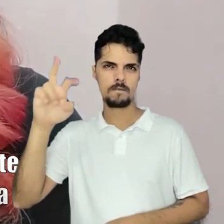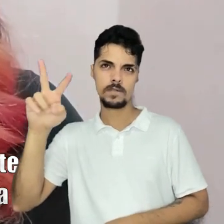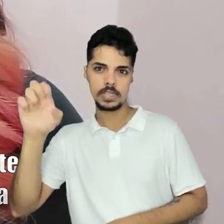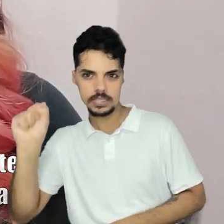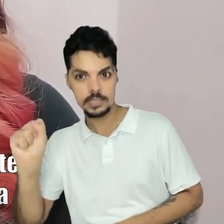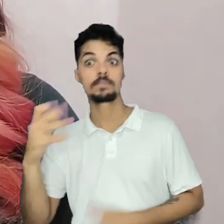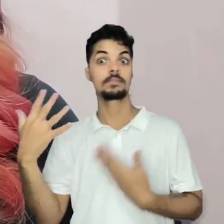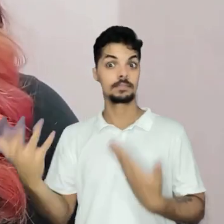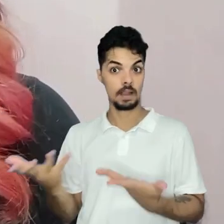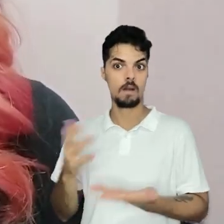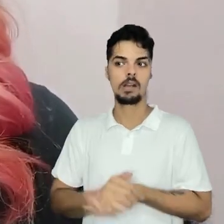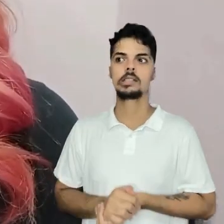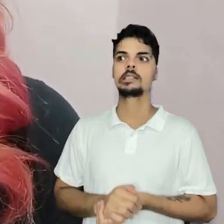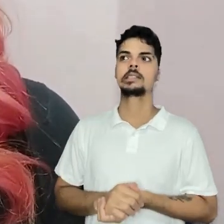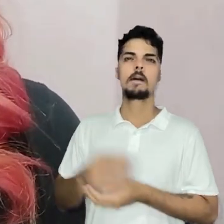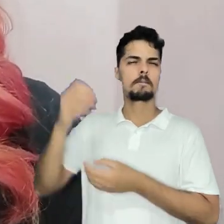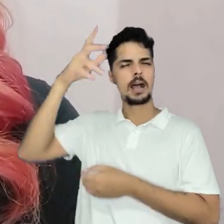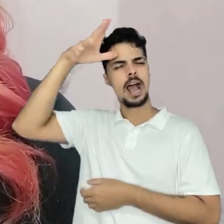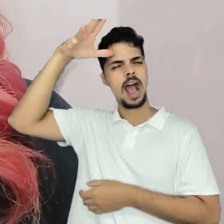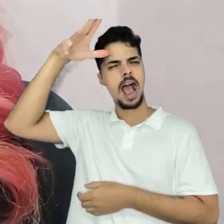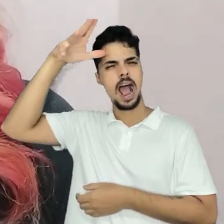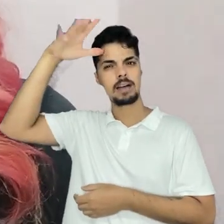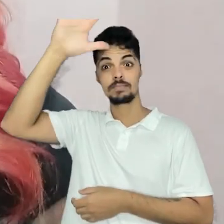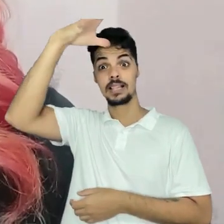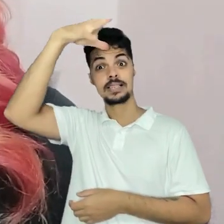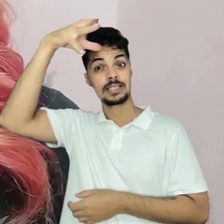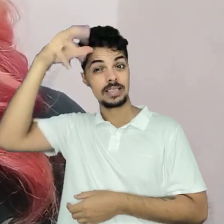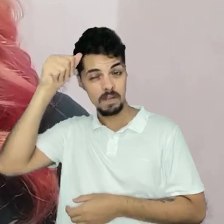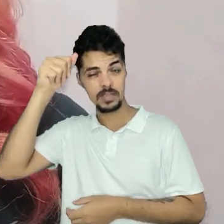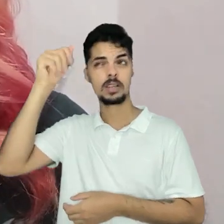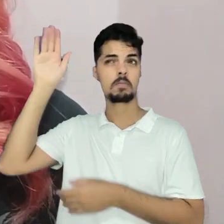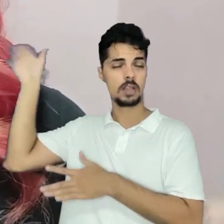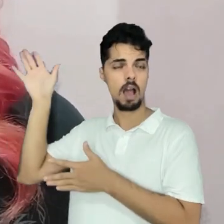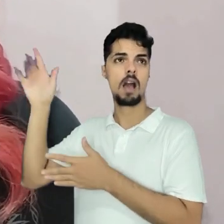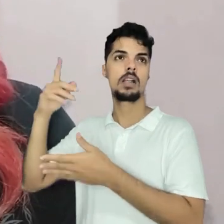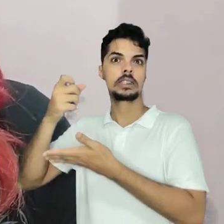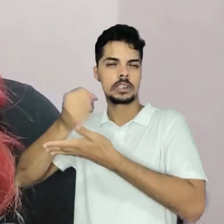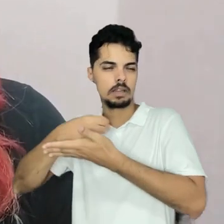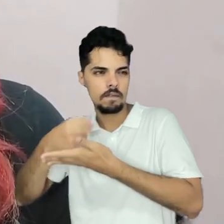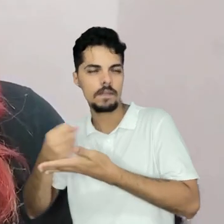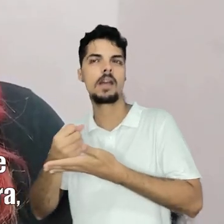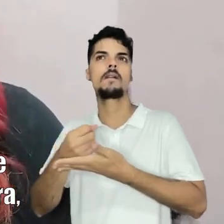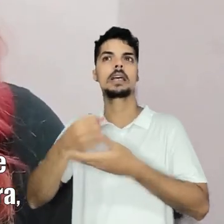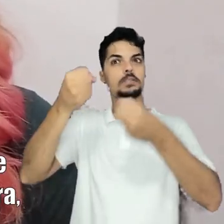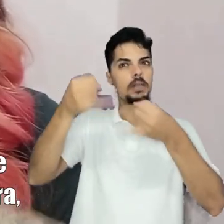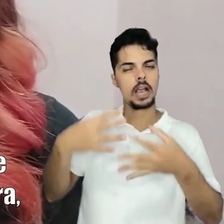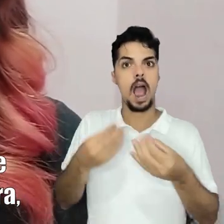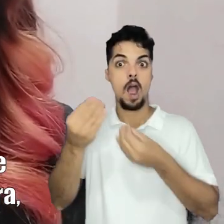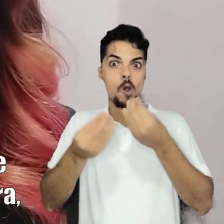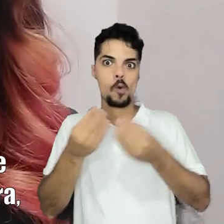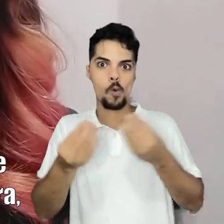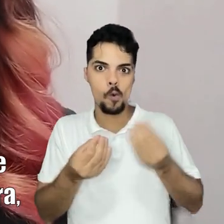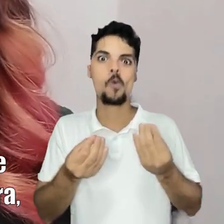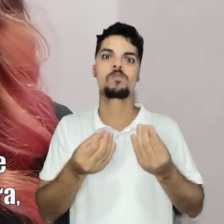deixou o seu gosto pela escrita de lado. No texto, o professor Eduardo, ele vai narrando como foi o processo de escrita, como foi